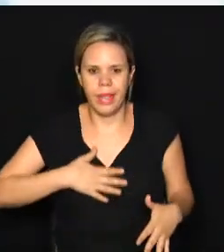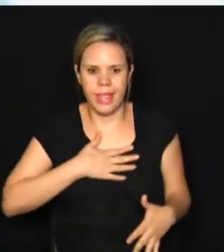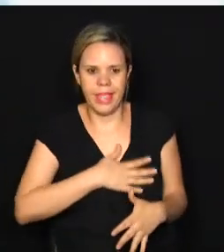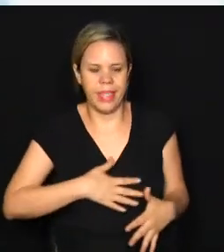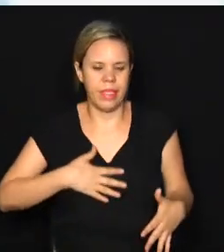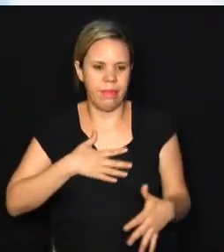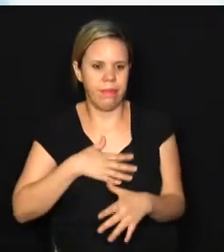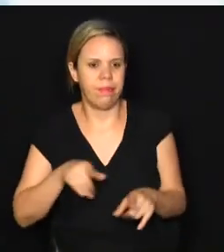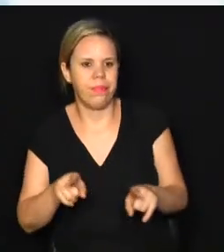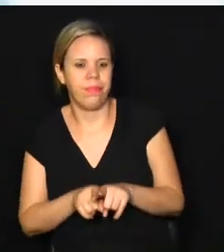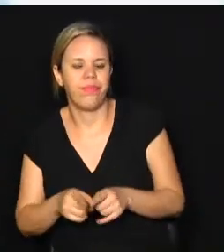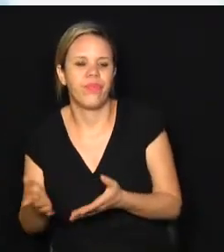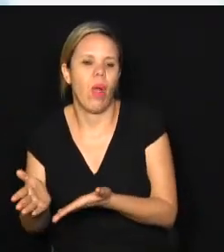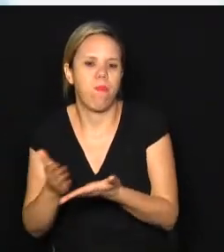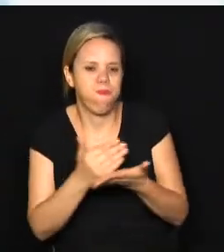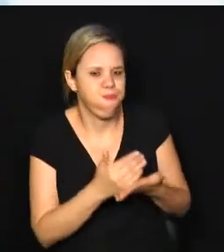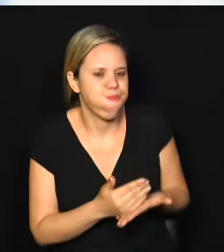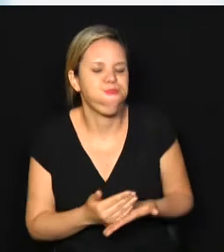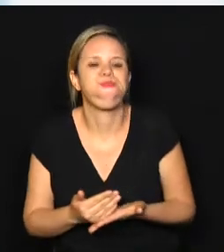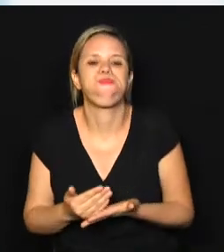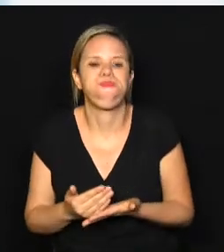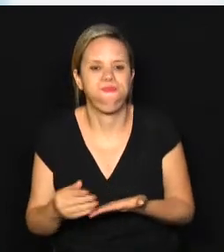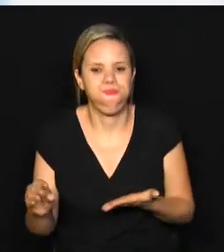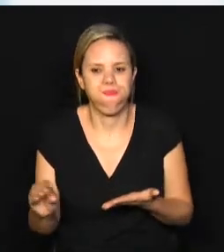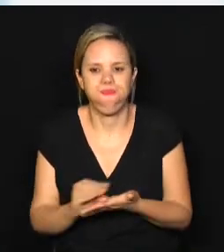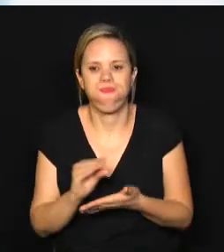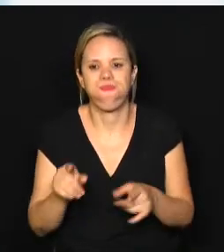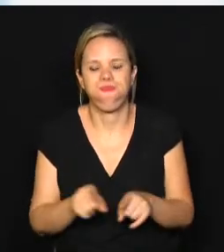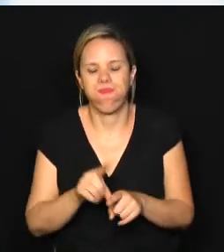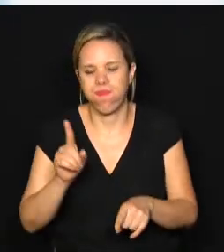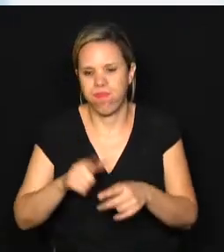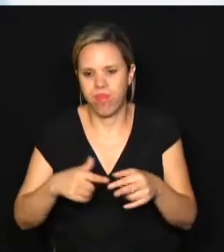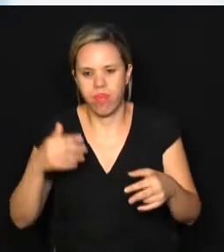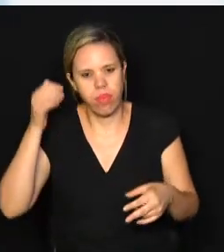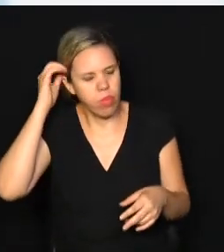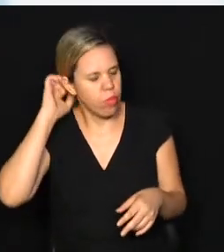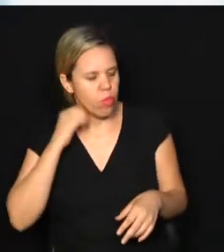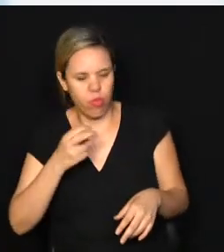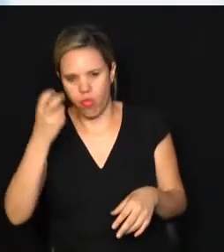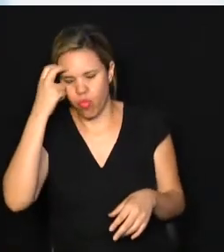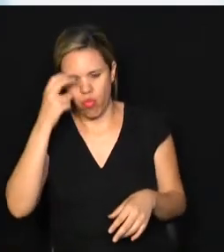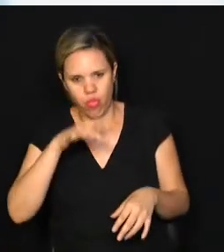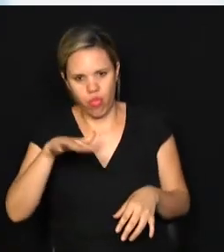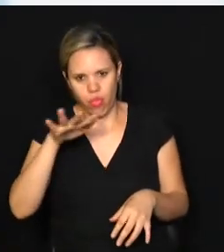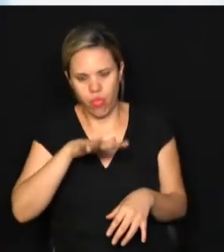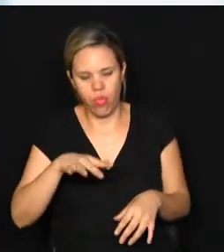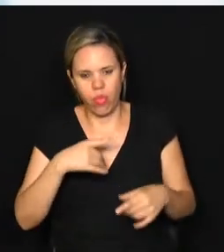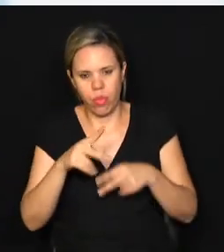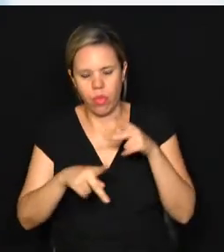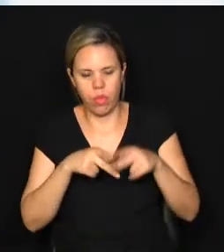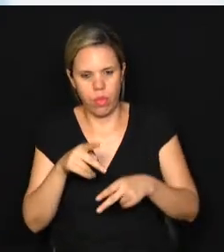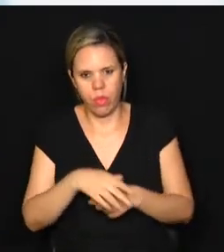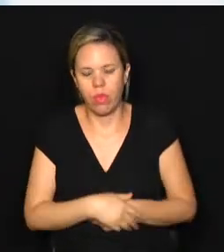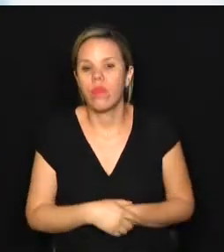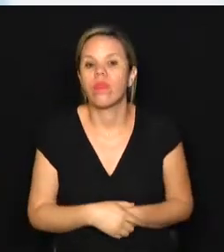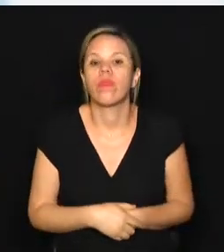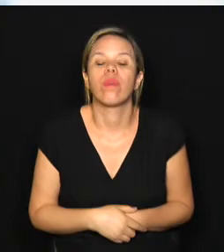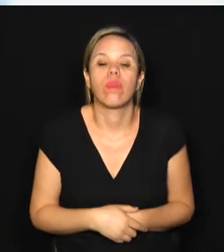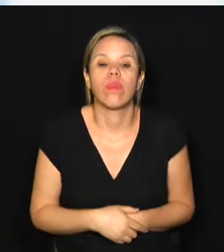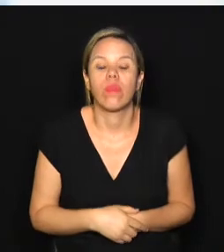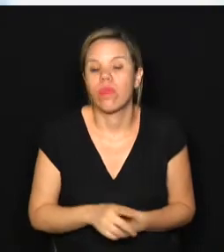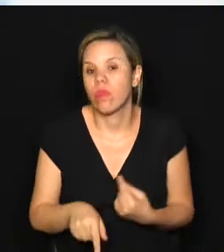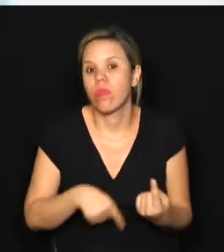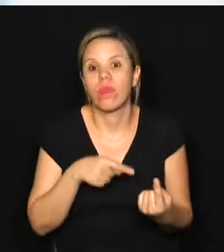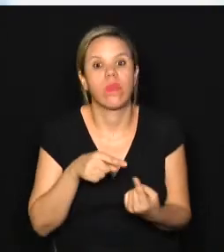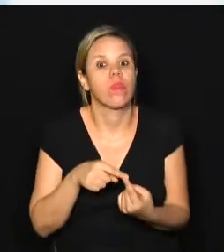mas também de recursos, né, financeiros, materiais e culturais para a população. E aí, nesse